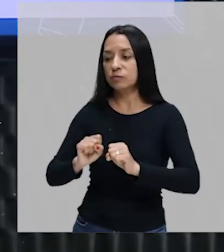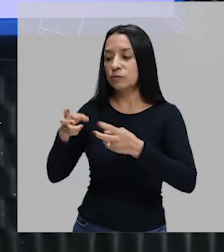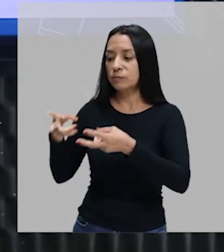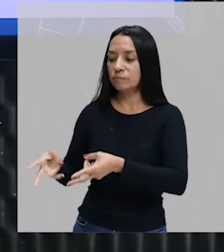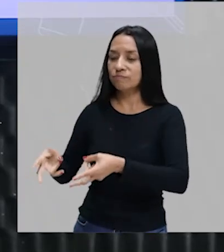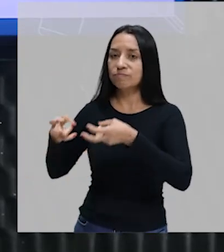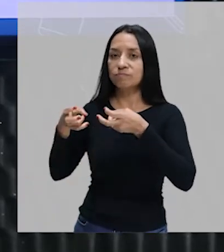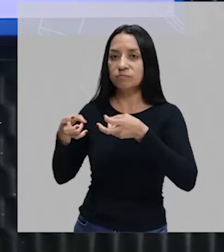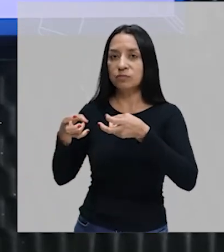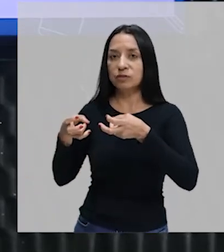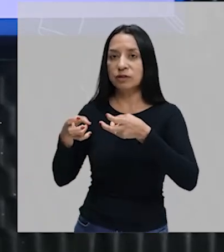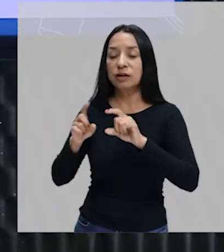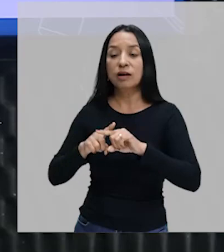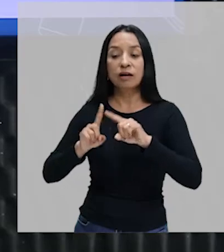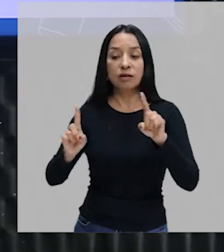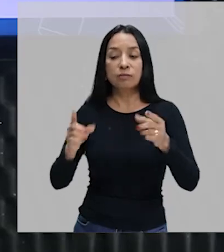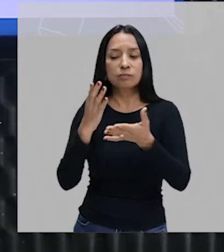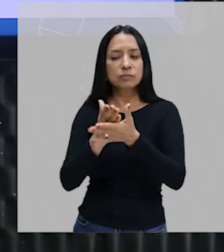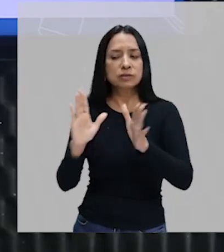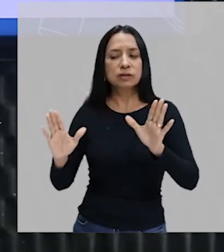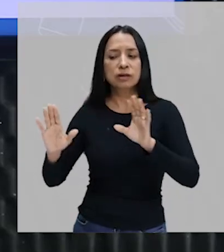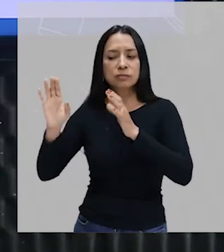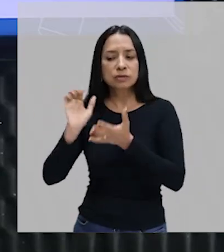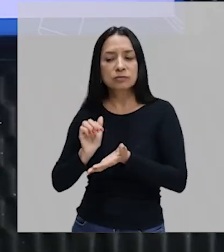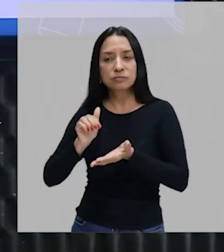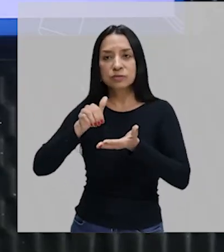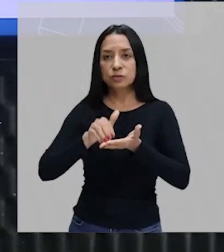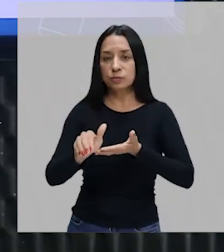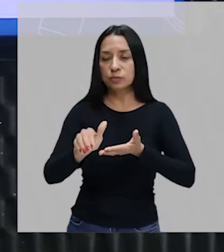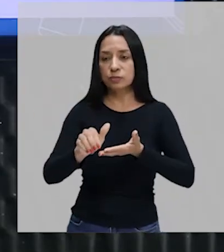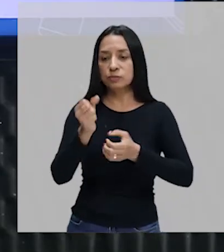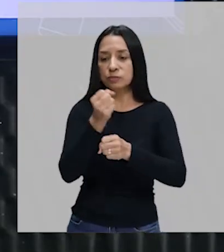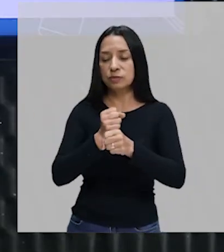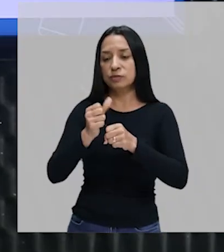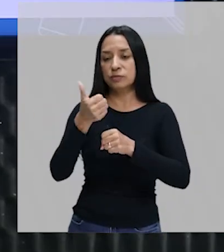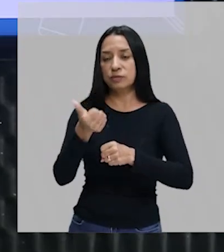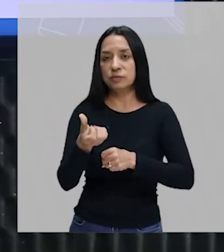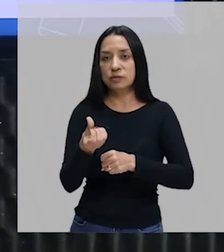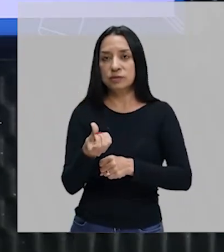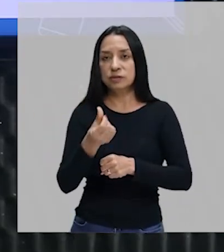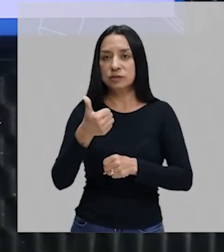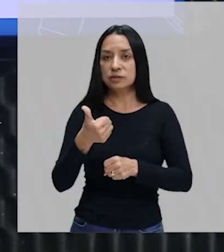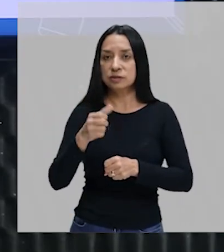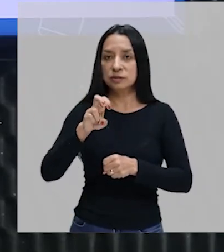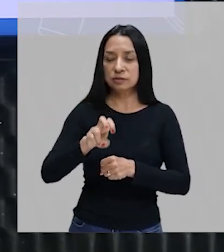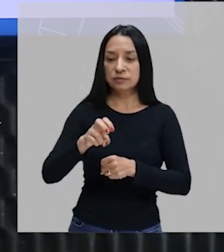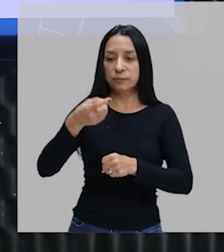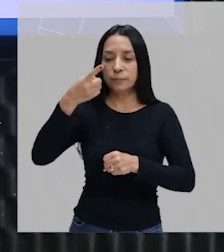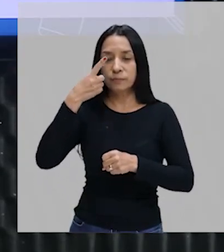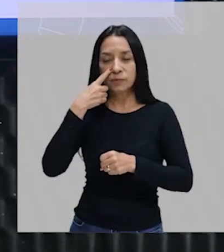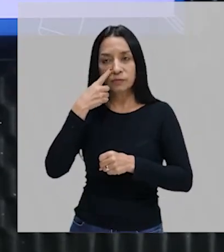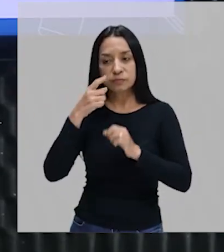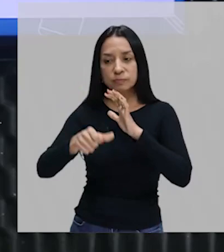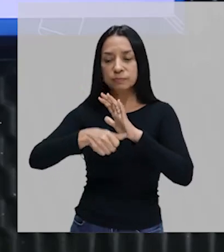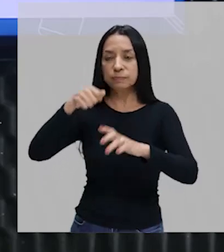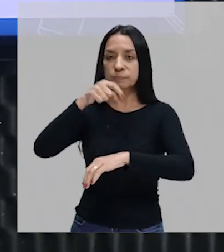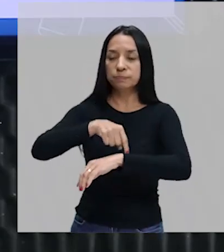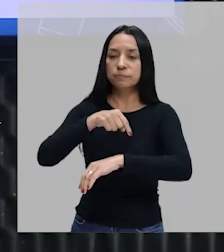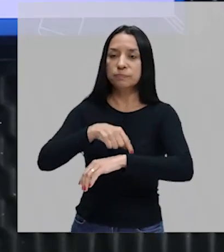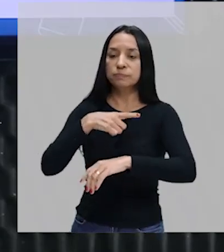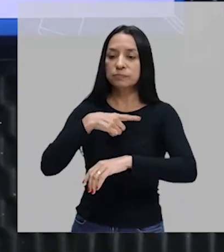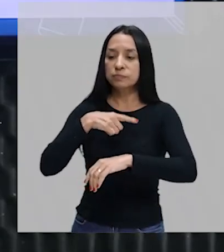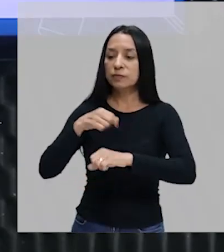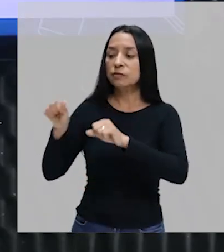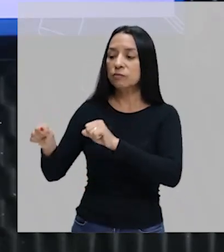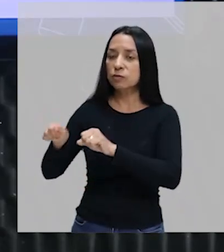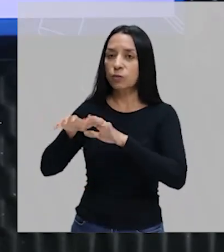explorar, só que eles acabam sendo expulsos em 1615. Então, analise que no primeiro momento nós teremos uma